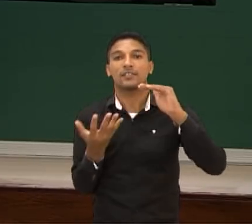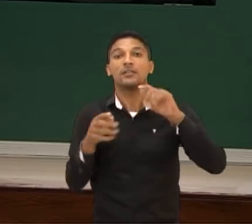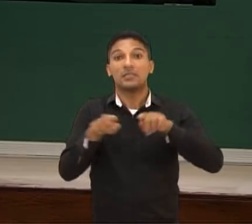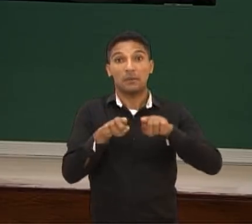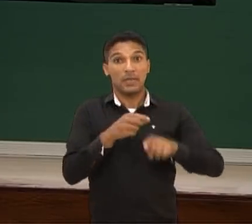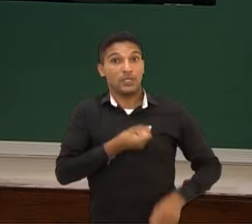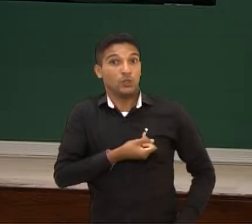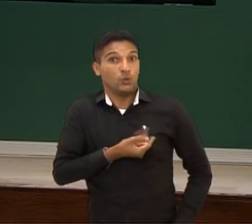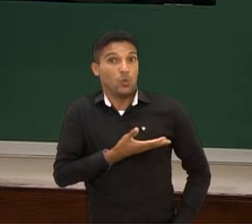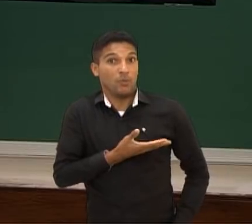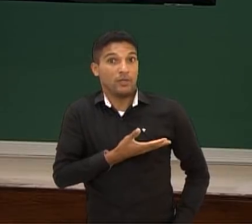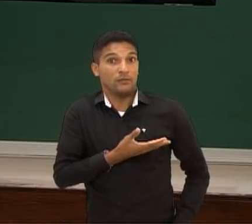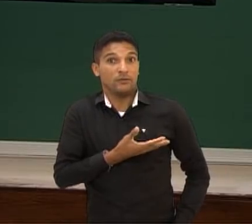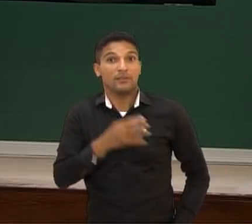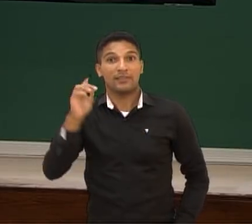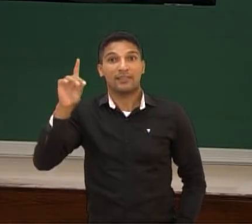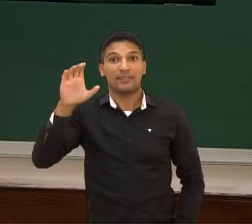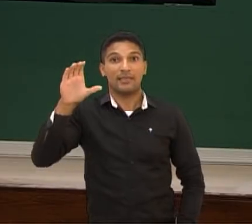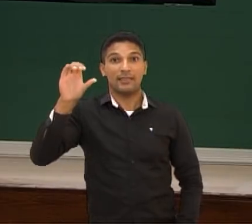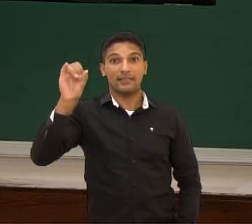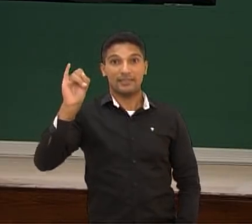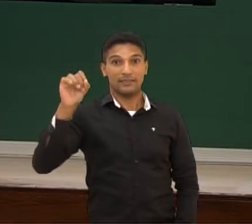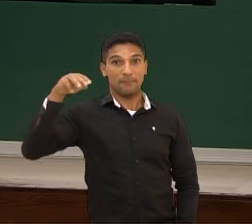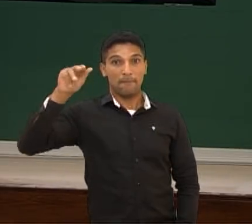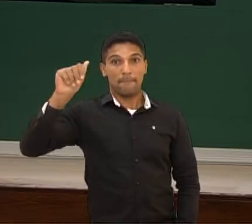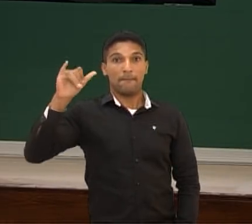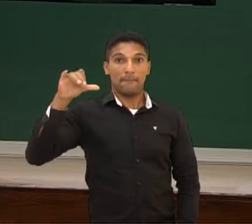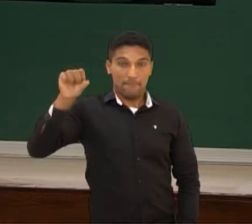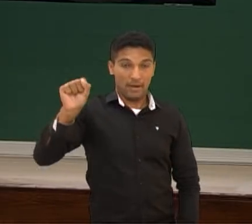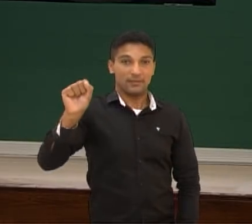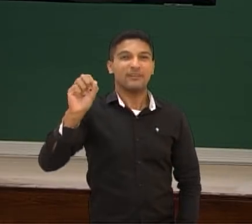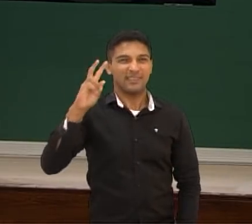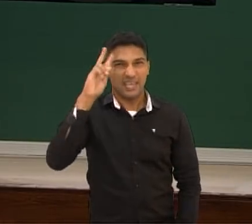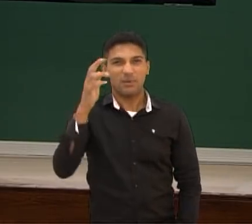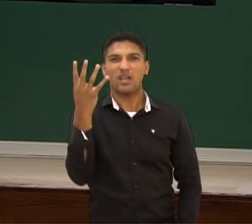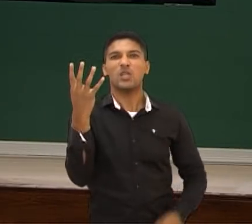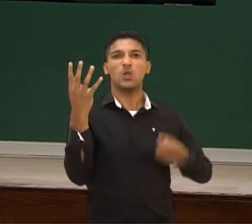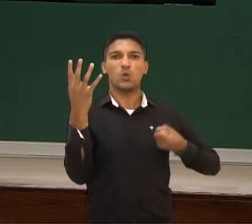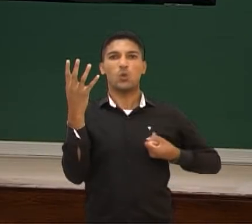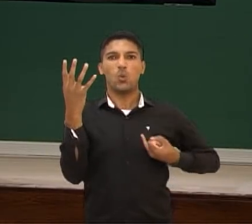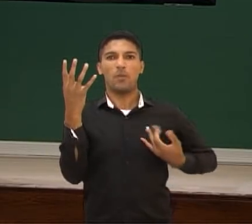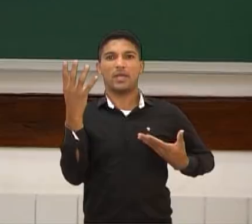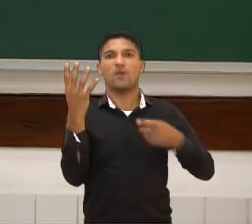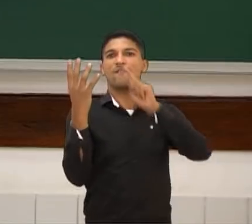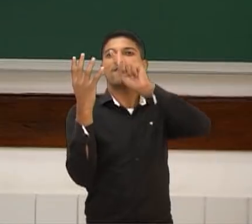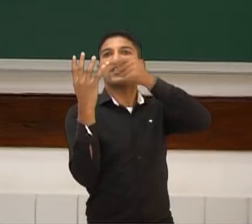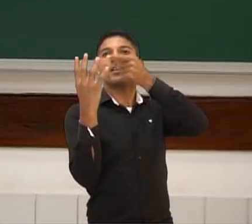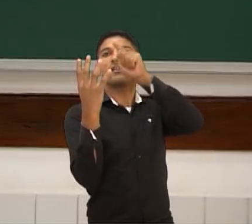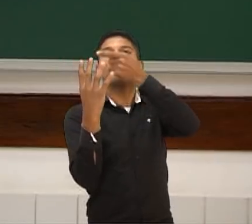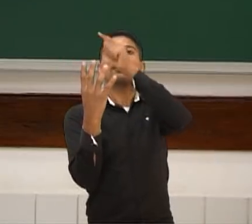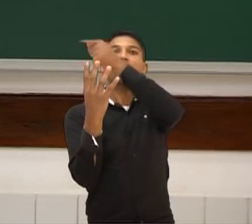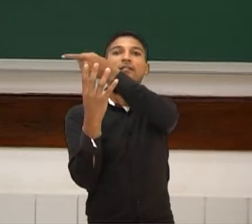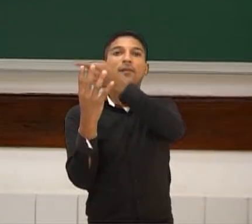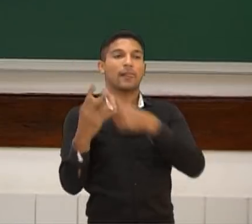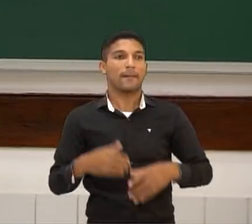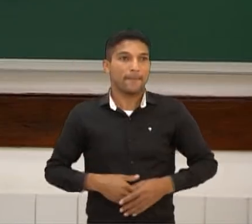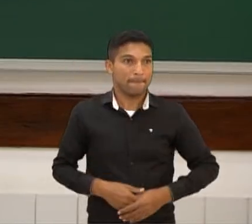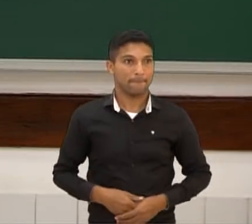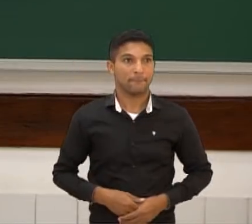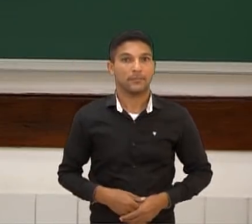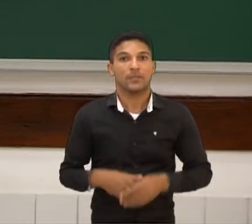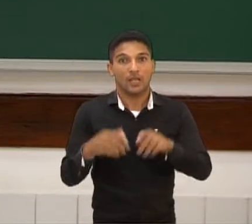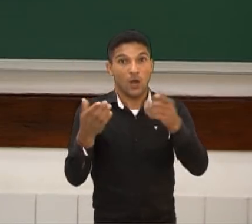na aula de hoje, a gente vai resolver um pouco mais de exercícios envolvendo o quê? As frações mistas, as frações próprias e as